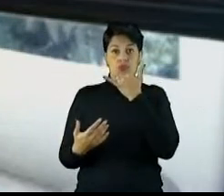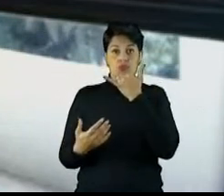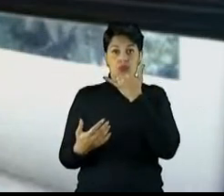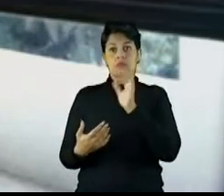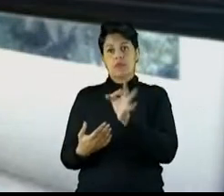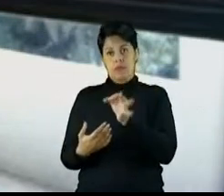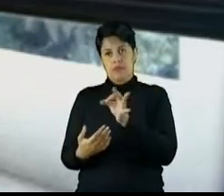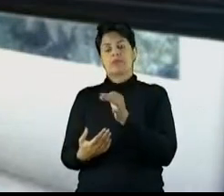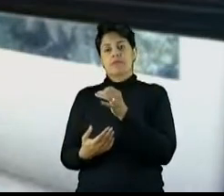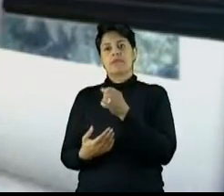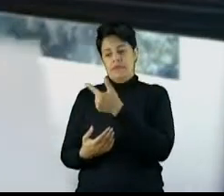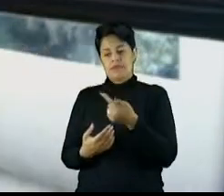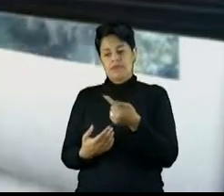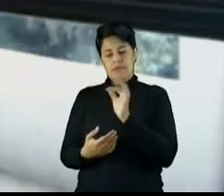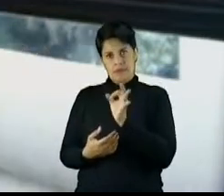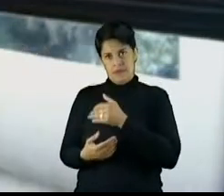Carreiro